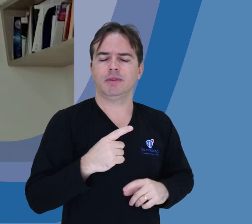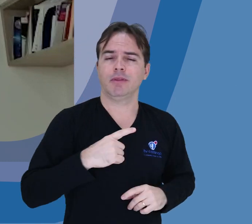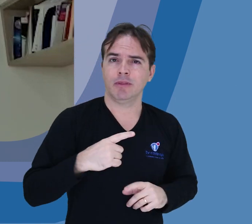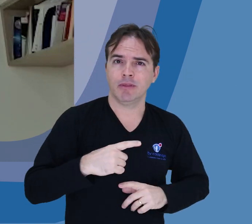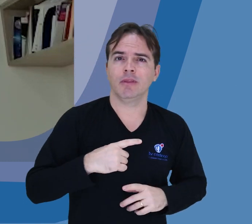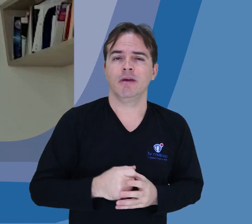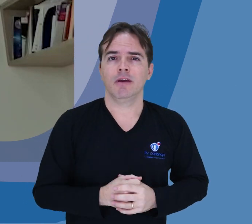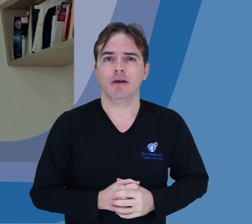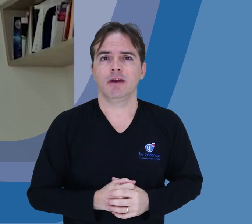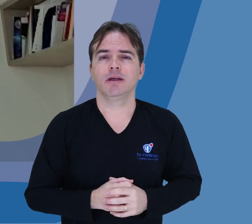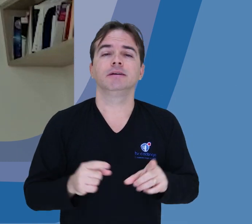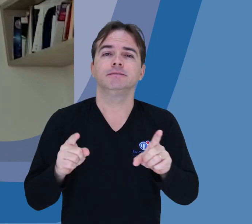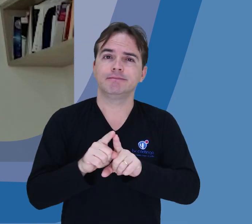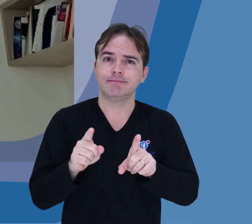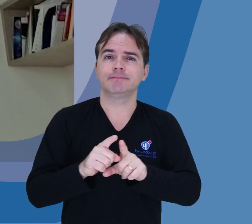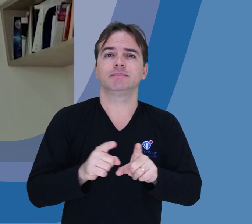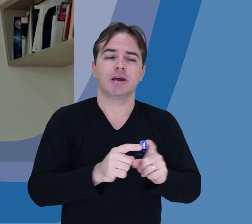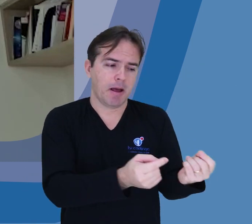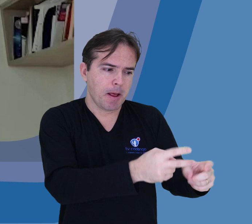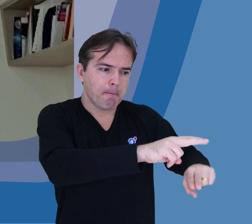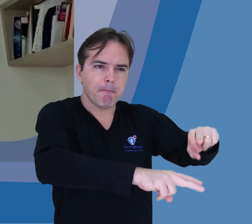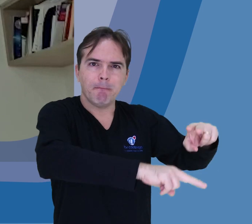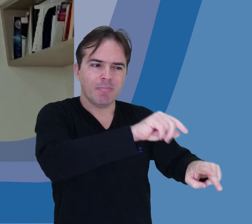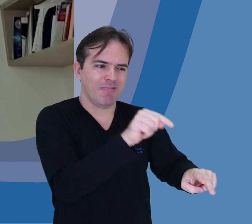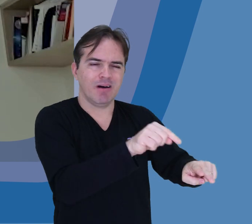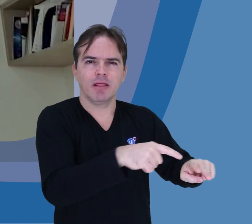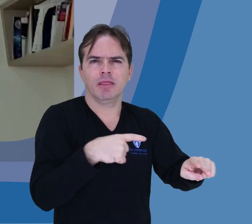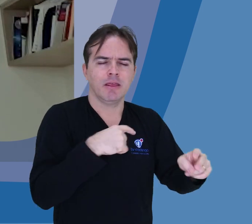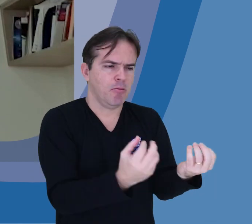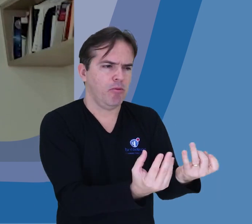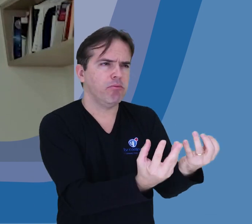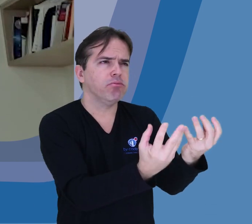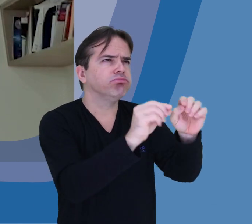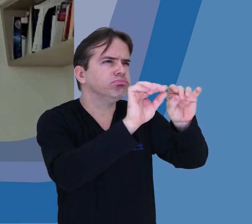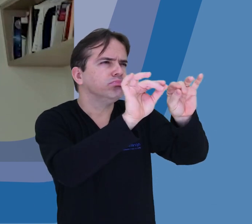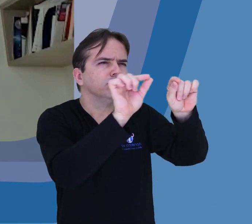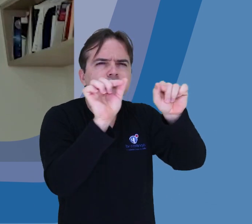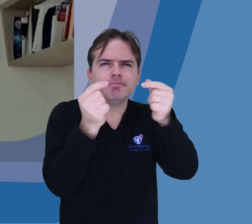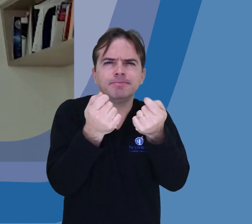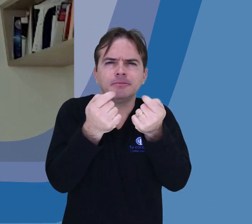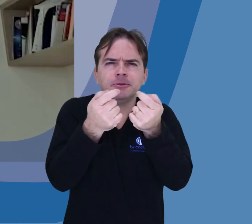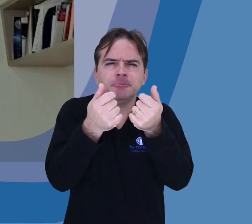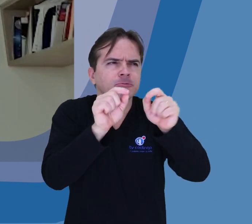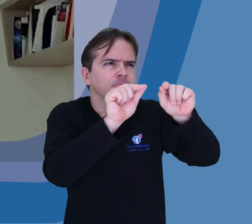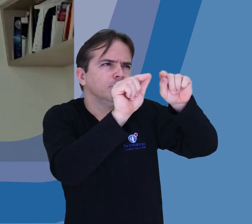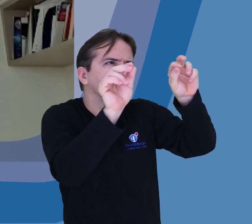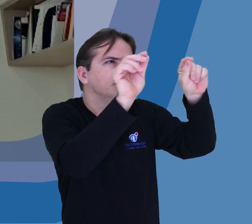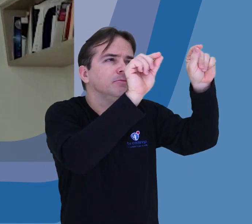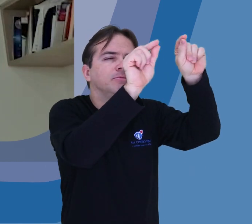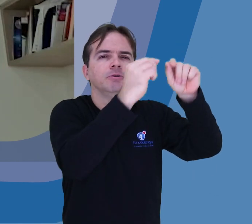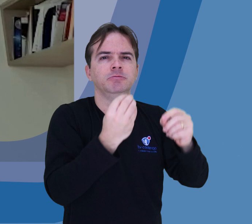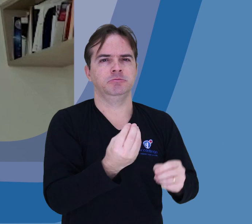série de materiais particulados nessa fumaça geram materiais particulados é que é são extremamente eu